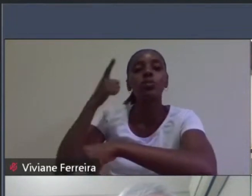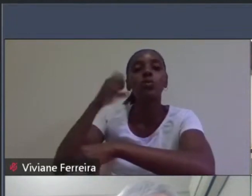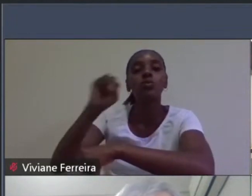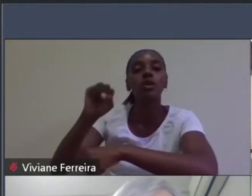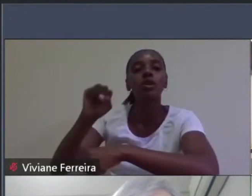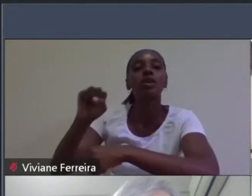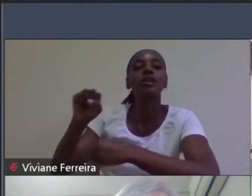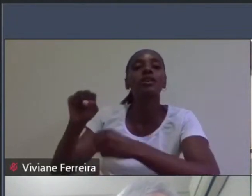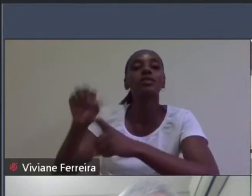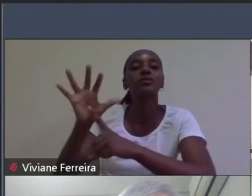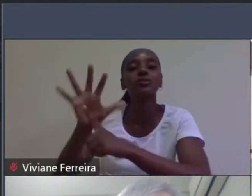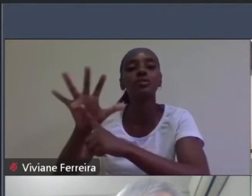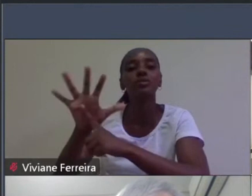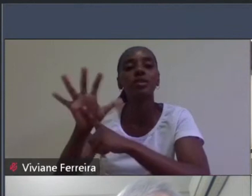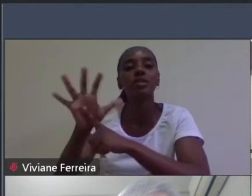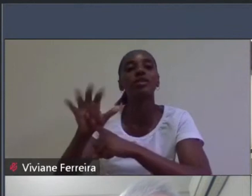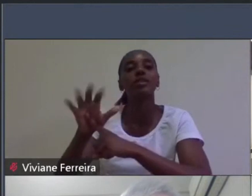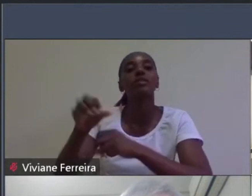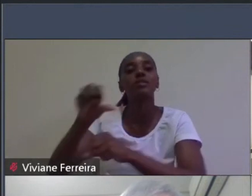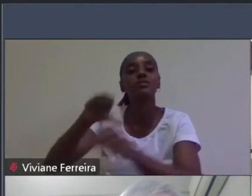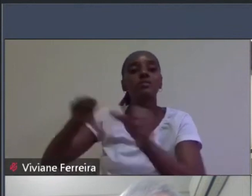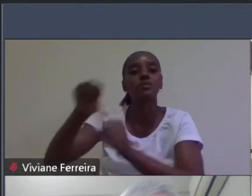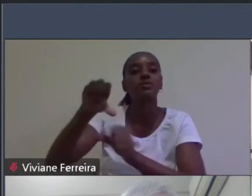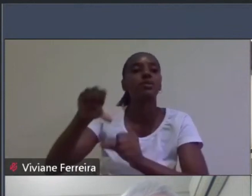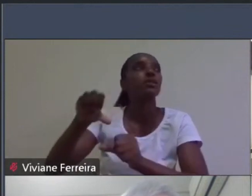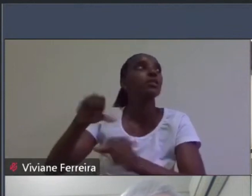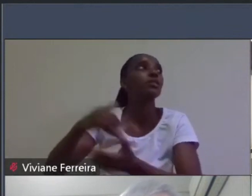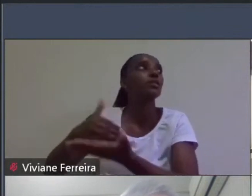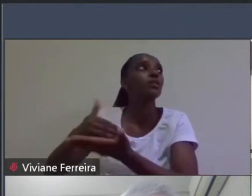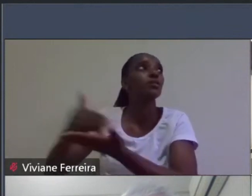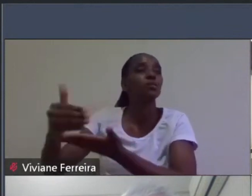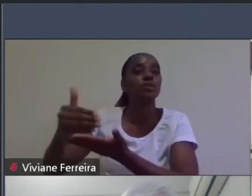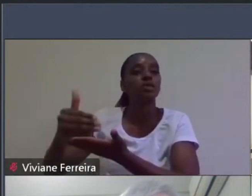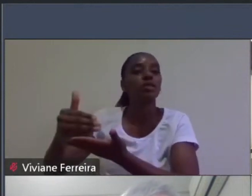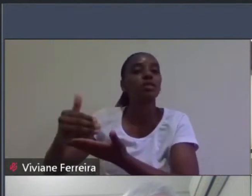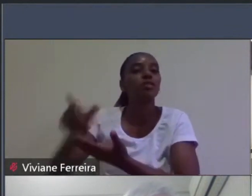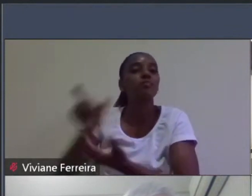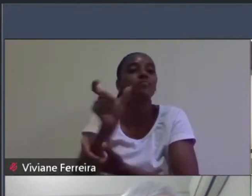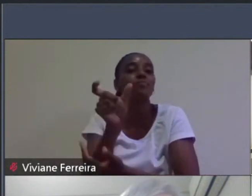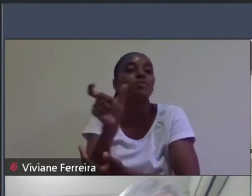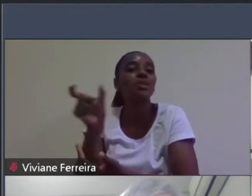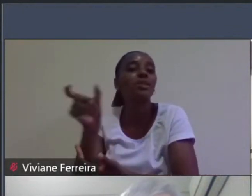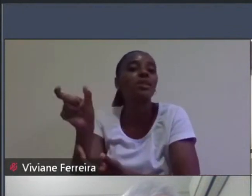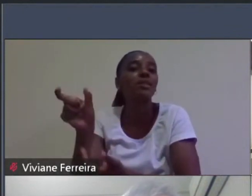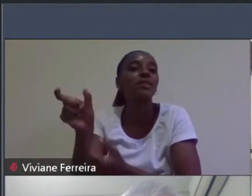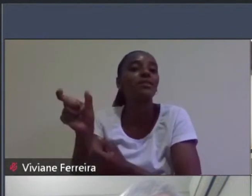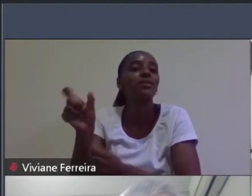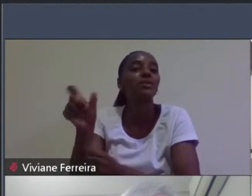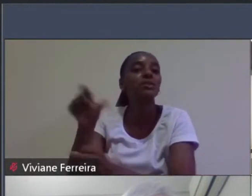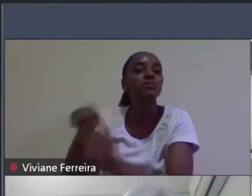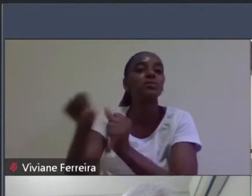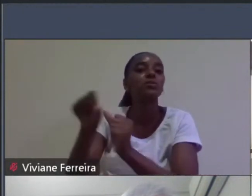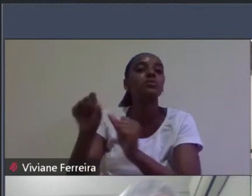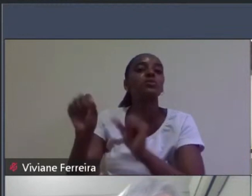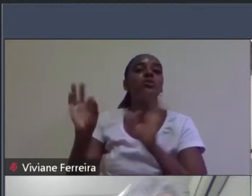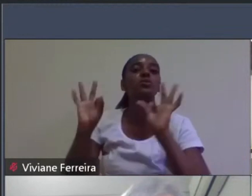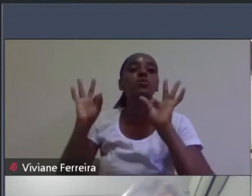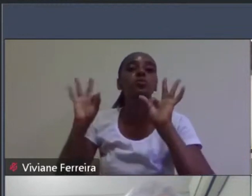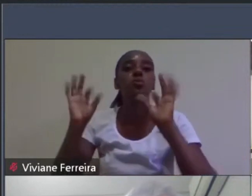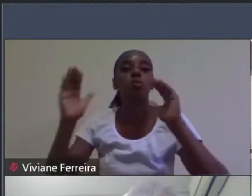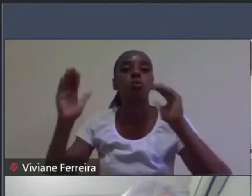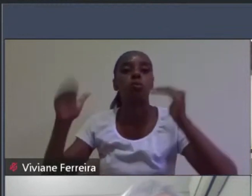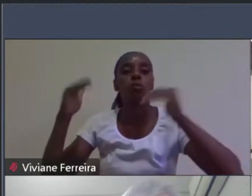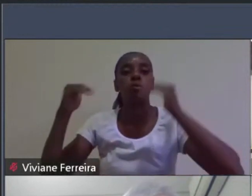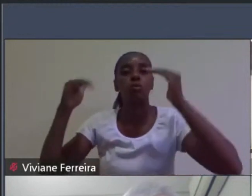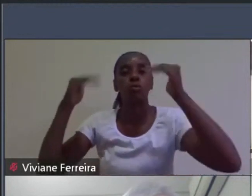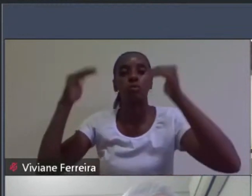transformar, e é assim que começa das marolinhas que resultam as grandes ondas, né? A gente já vai para o